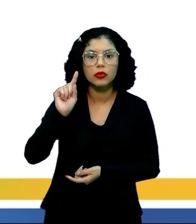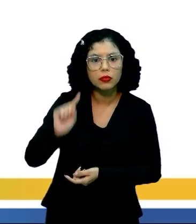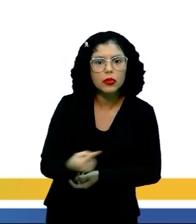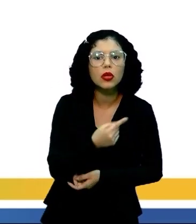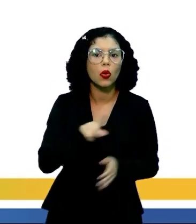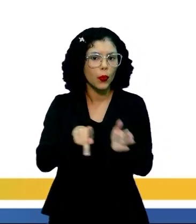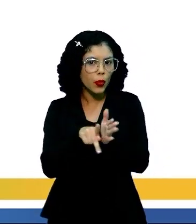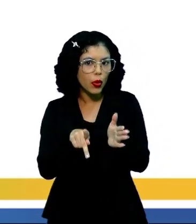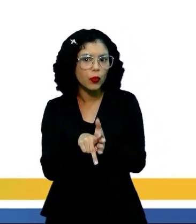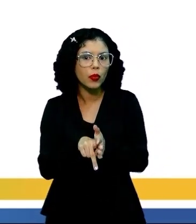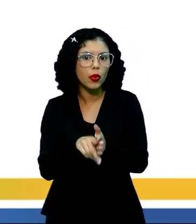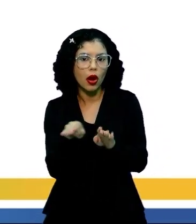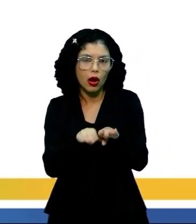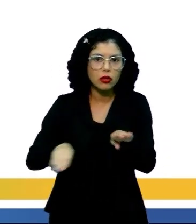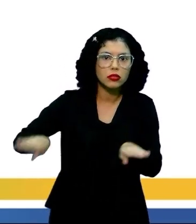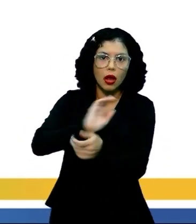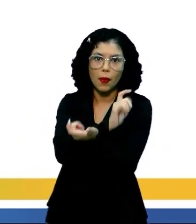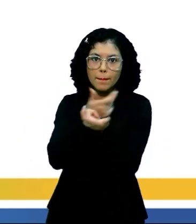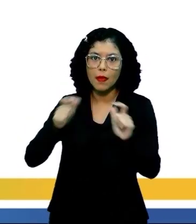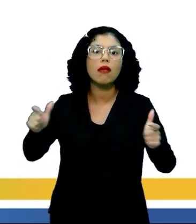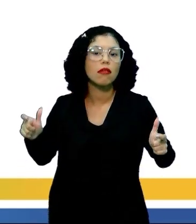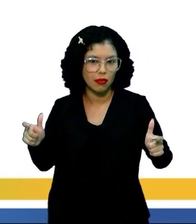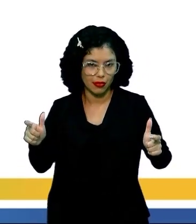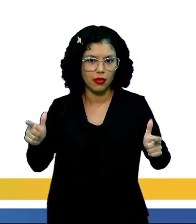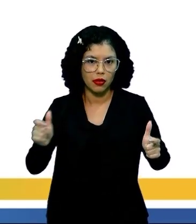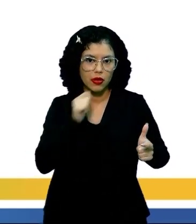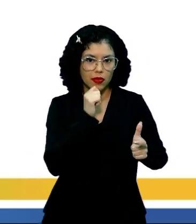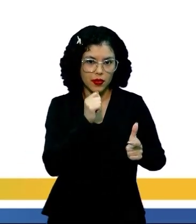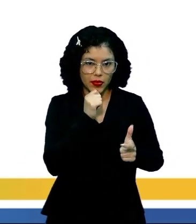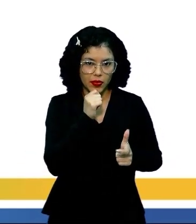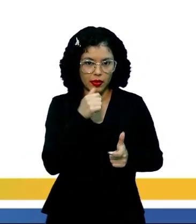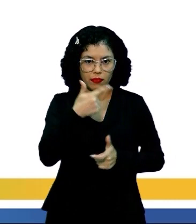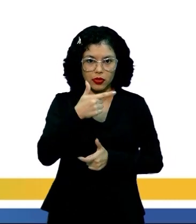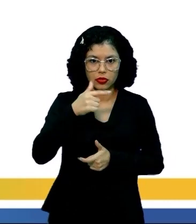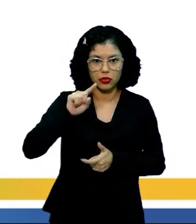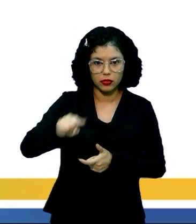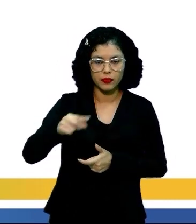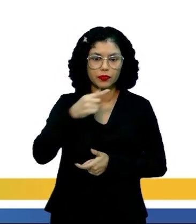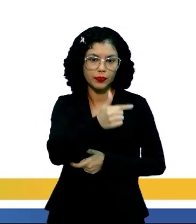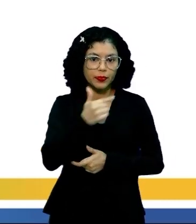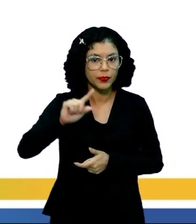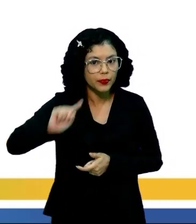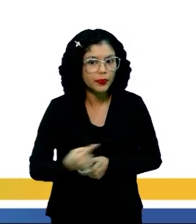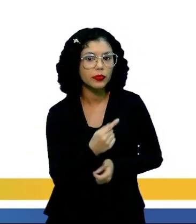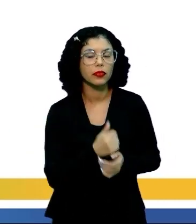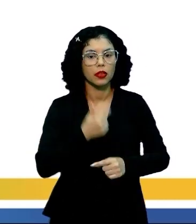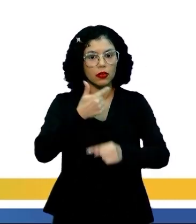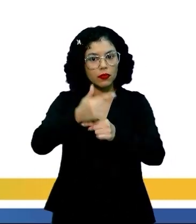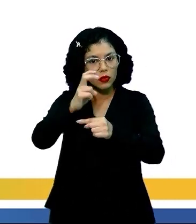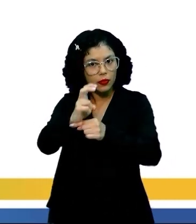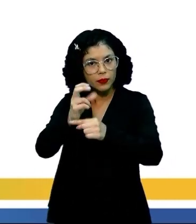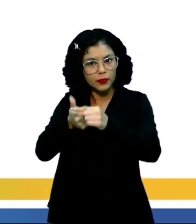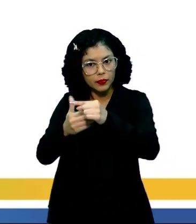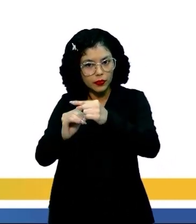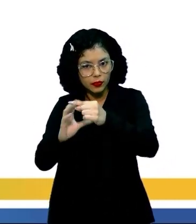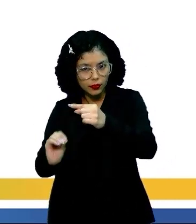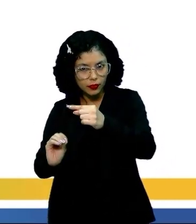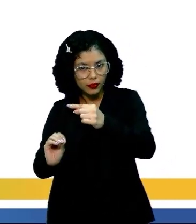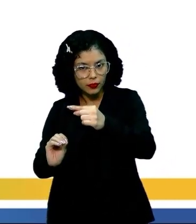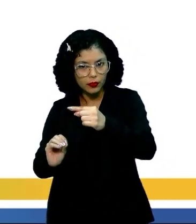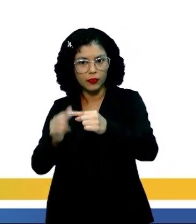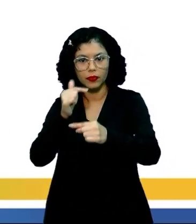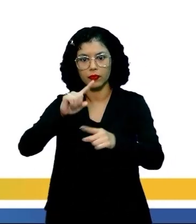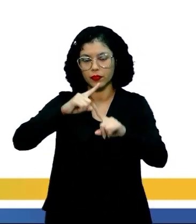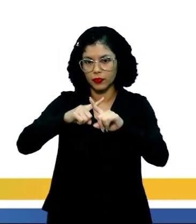foi justamente o excedente que aconteceu. 25% de 22.000 é 25 sobre